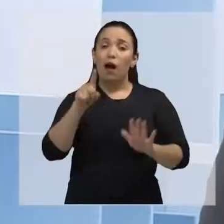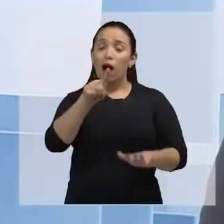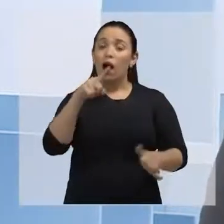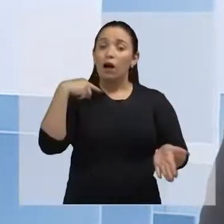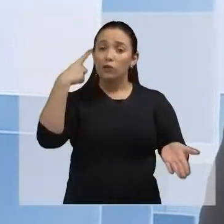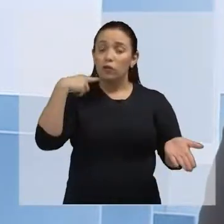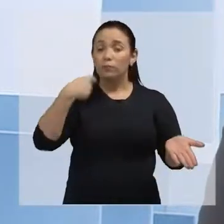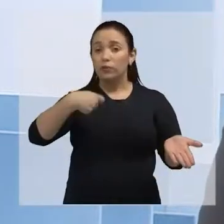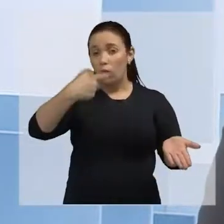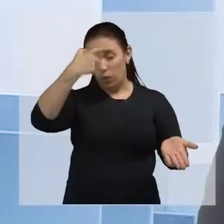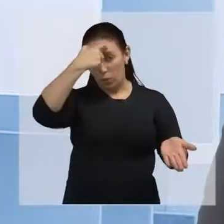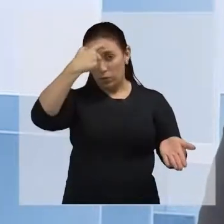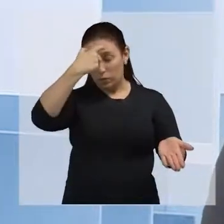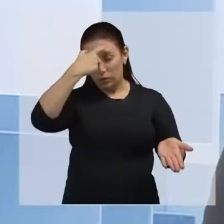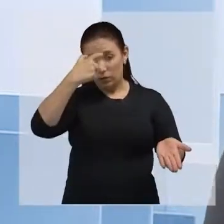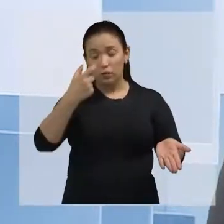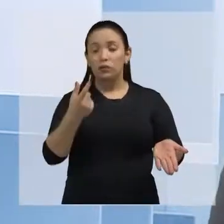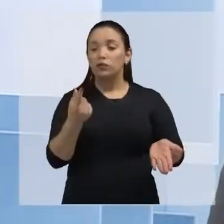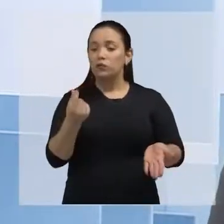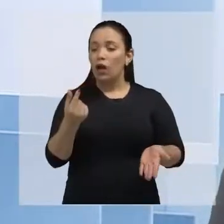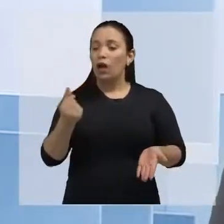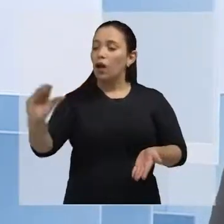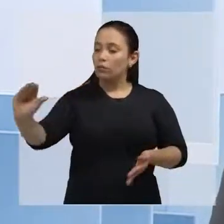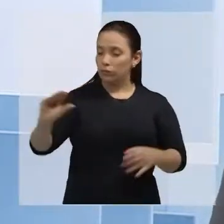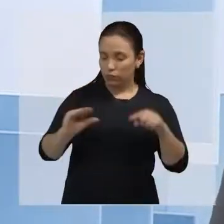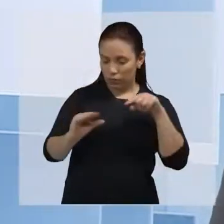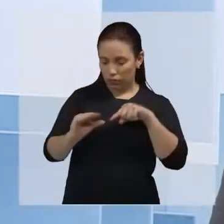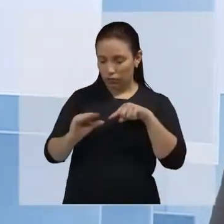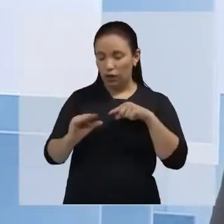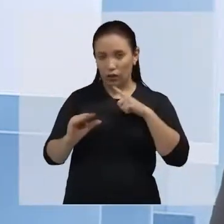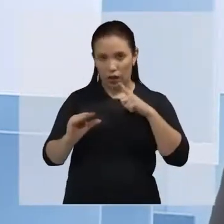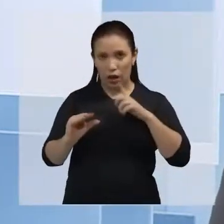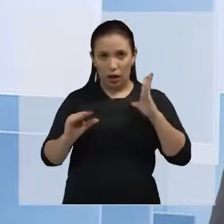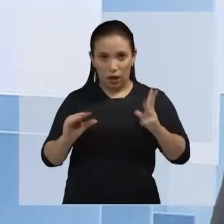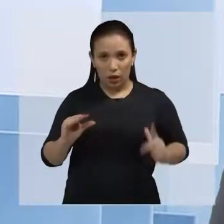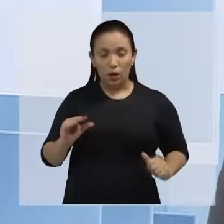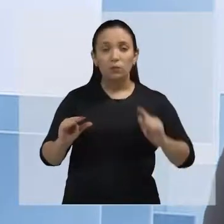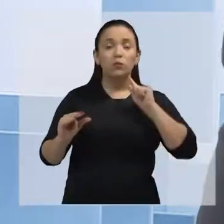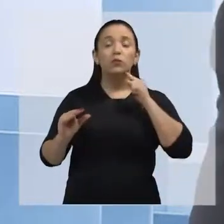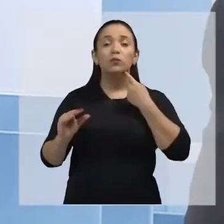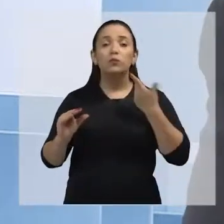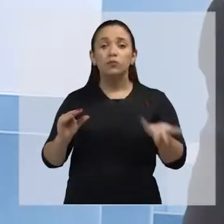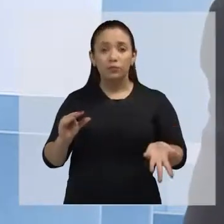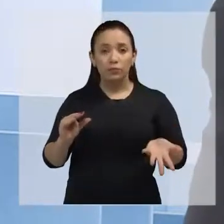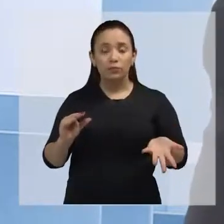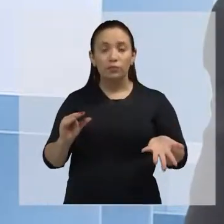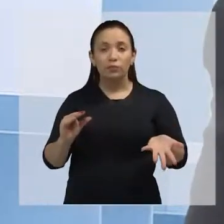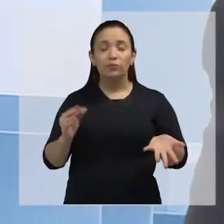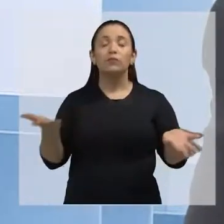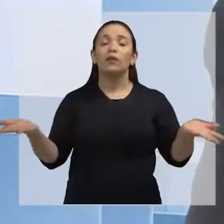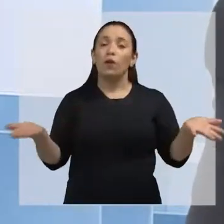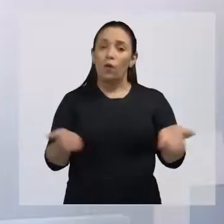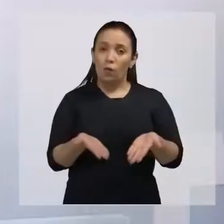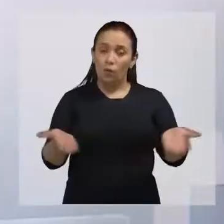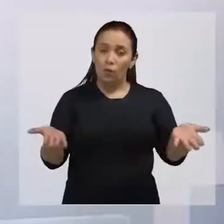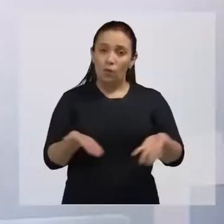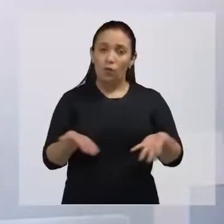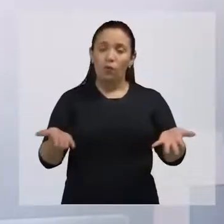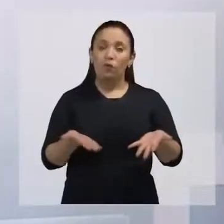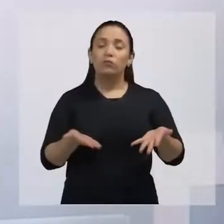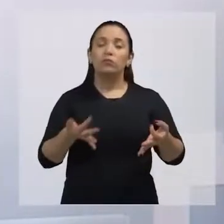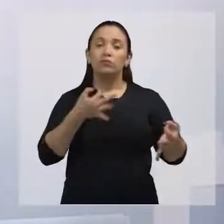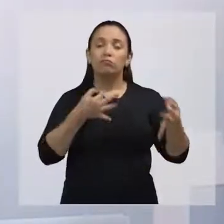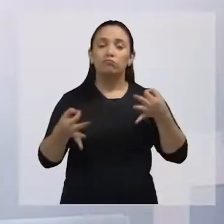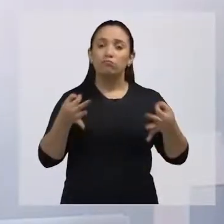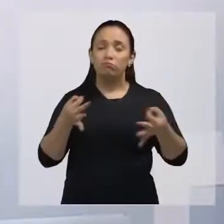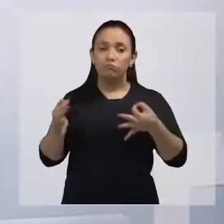também deveria saber a origem do dinheiro que ele é pago. Né? Sem dúvida. Deveria saber. E há uma discussão hoje da questão